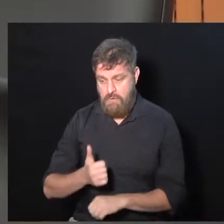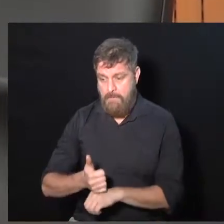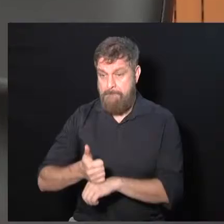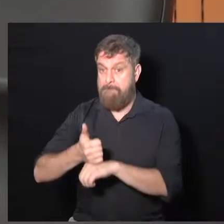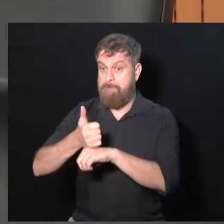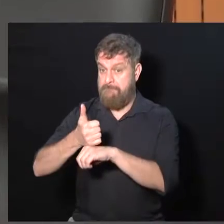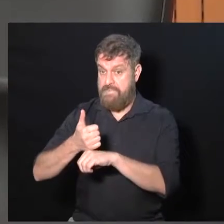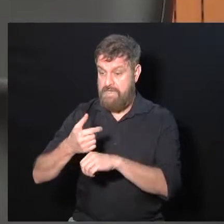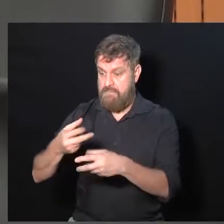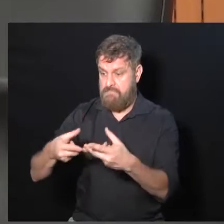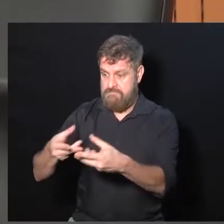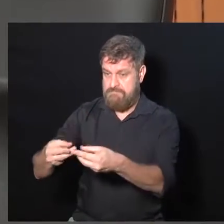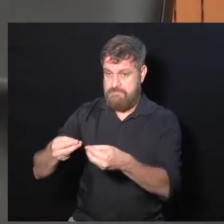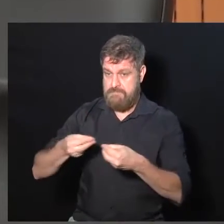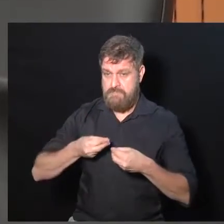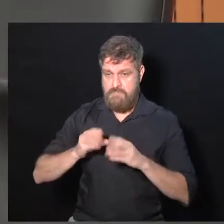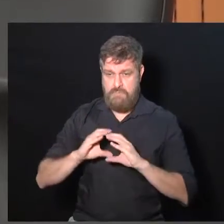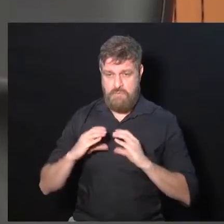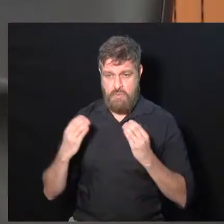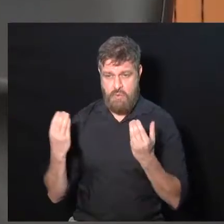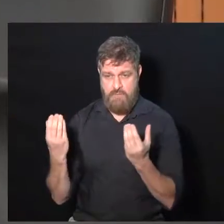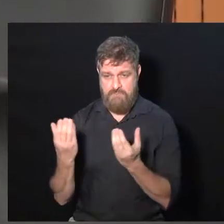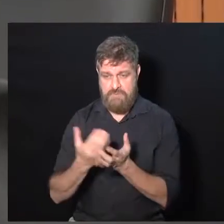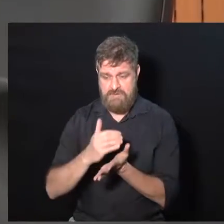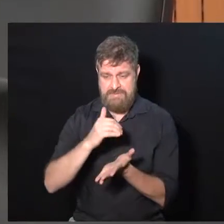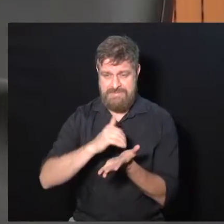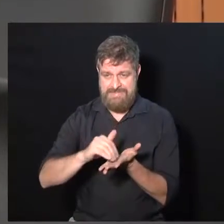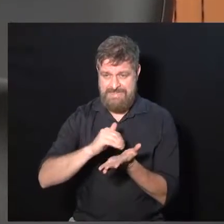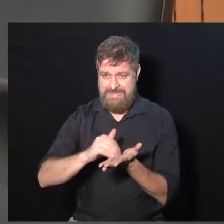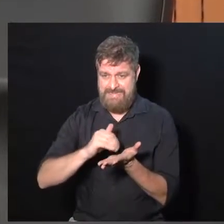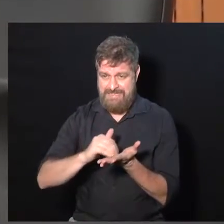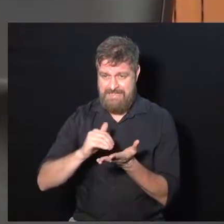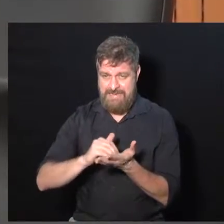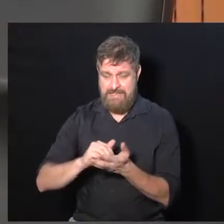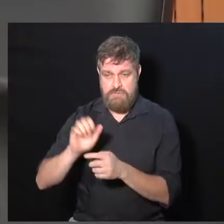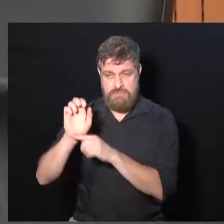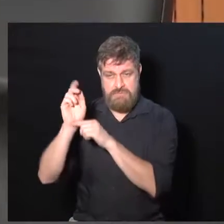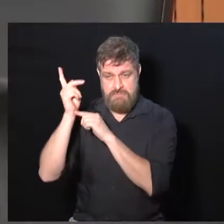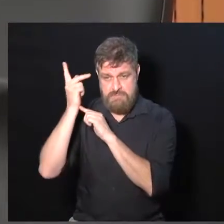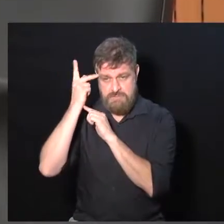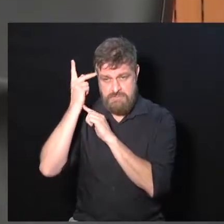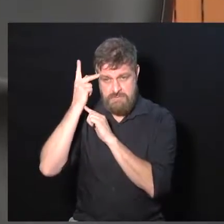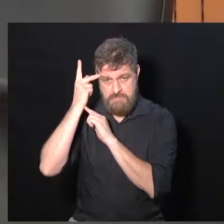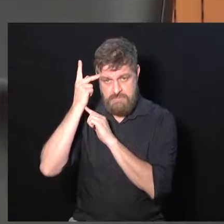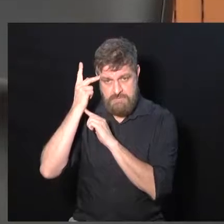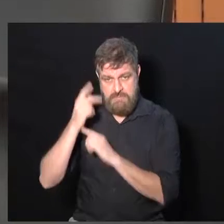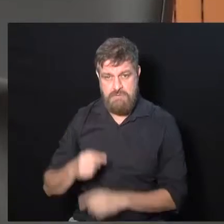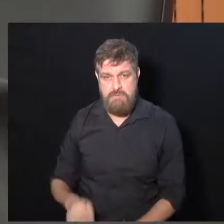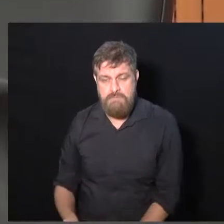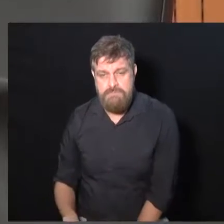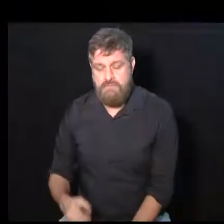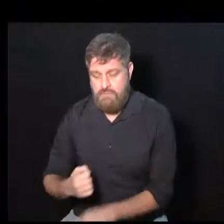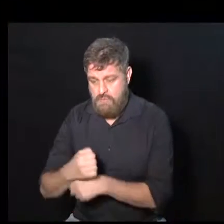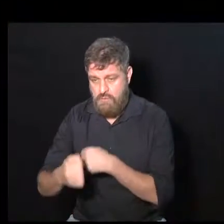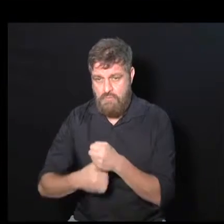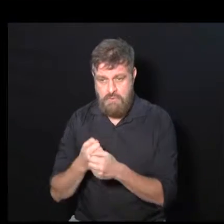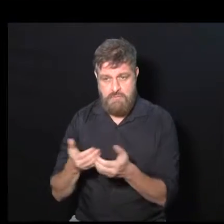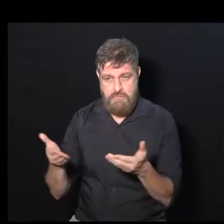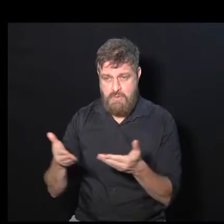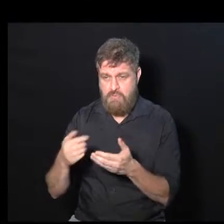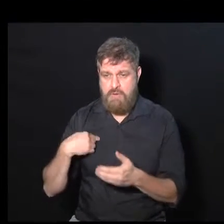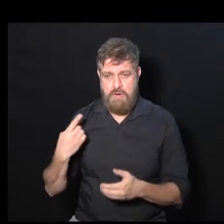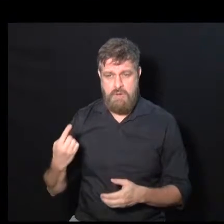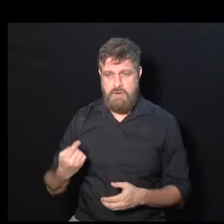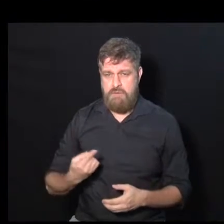que foi no Congresso de Secretários Municipais do Estado de São Paulo, no COSEMS desse ano. Então,